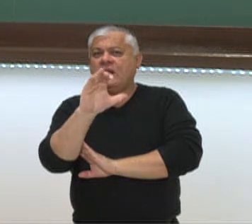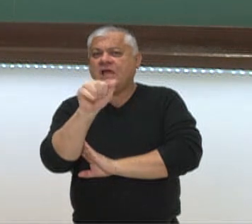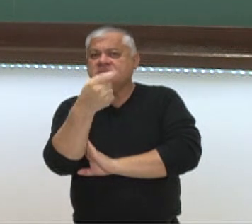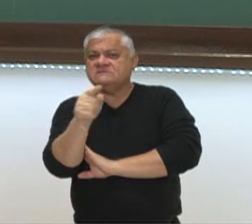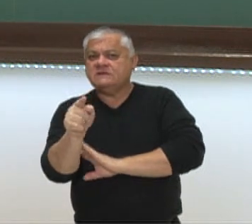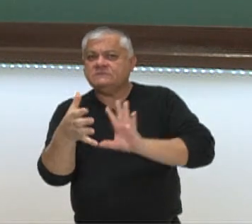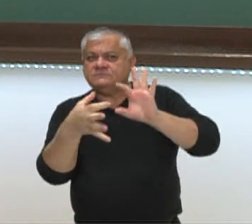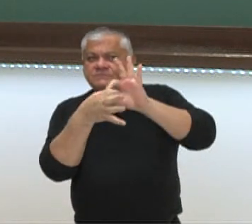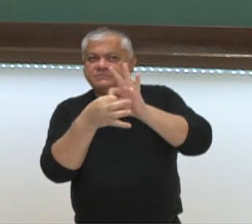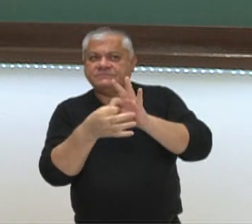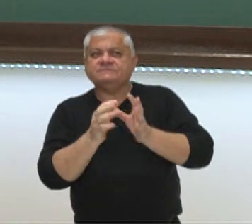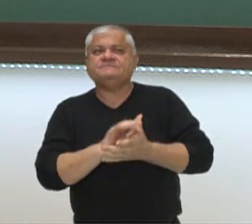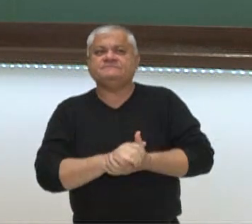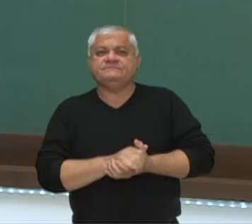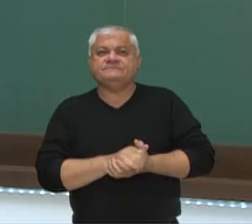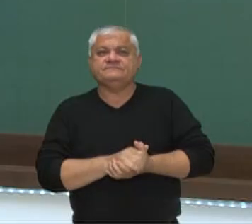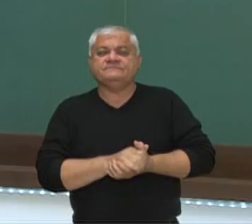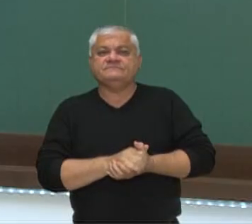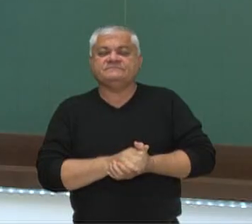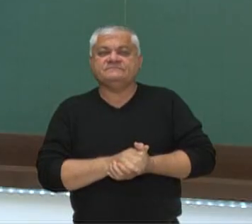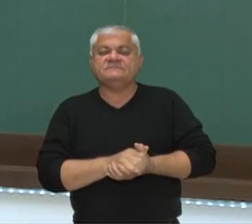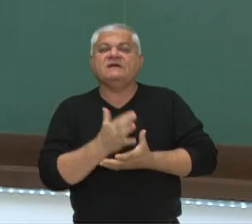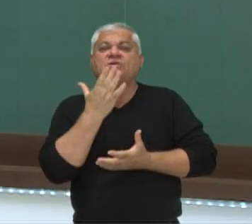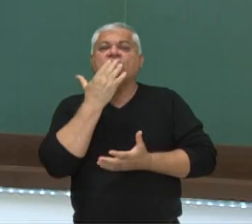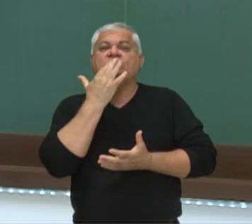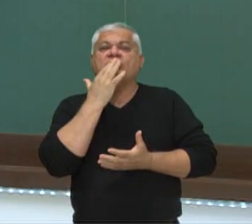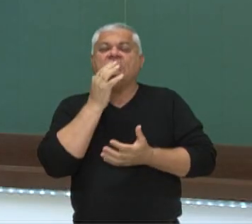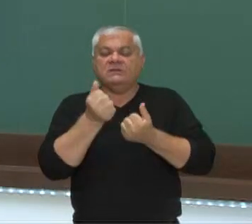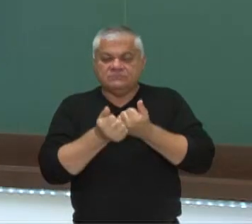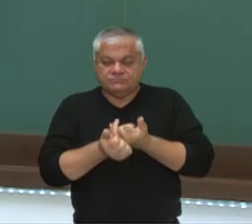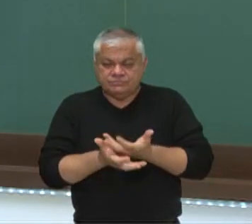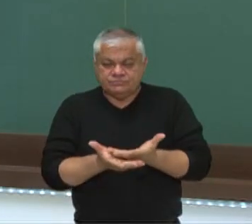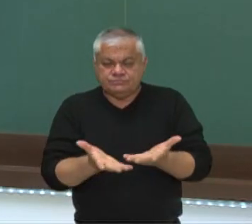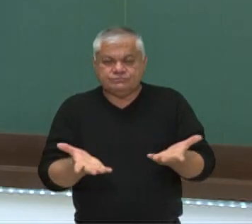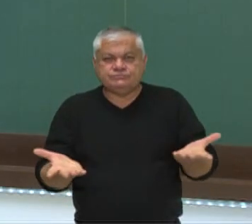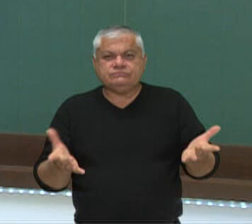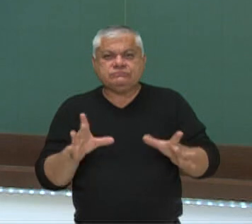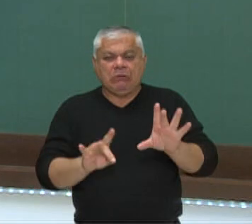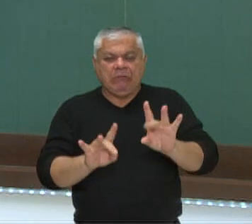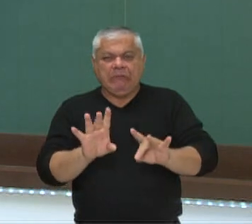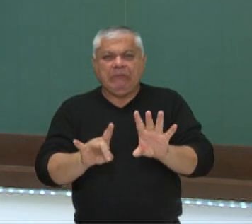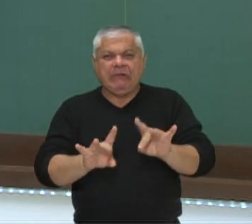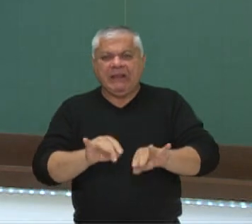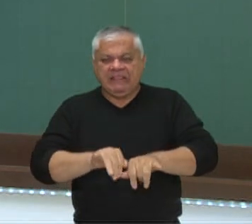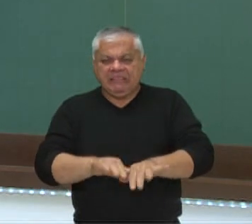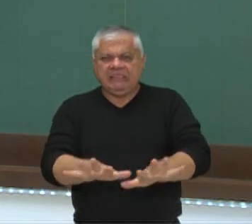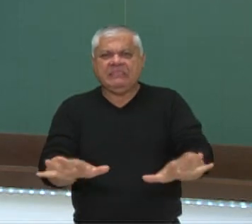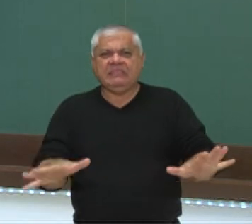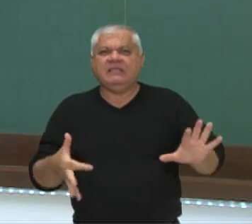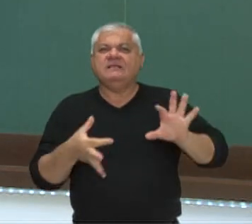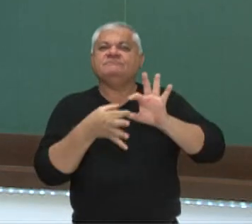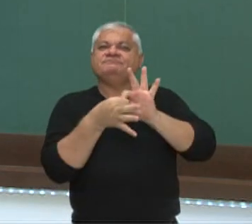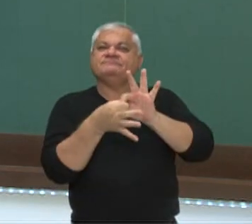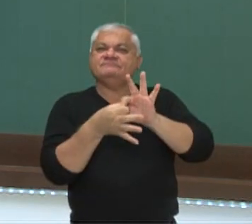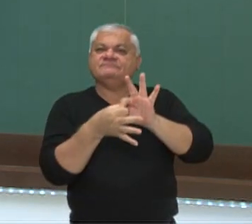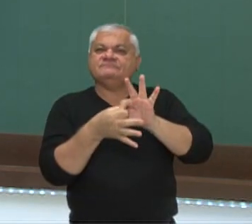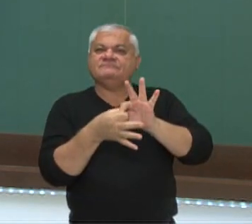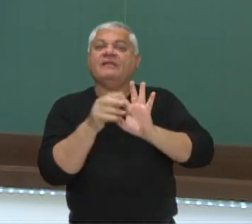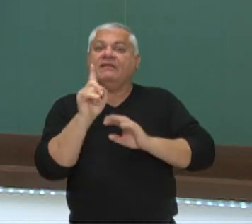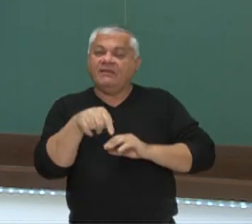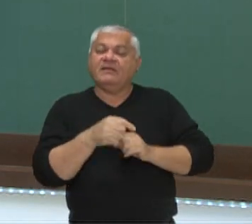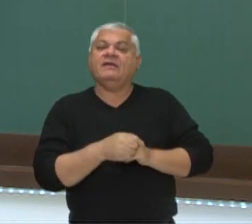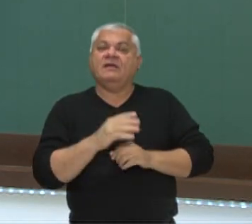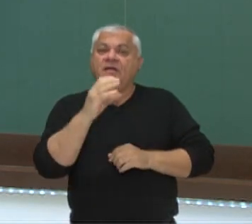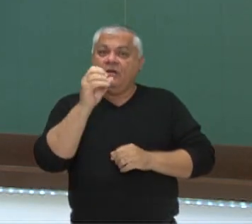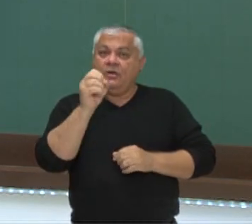Vejamos. A tinta derramou e tem cola para todo lado. Isso mesmo. Então, a